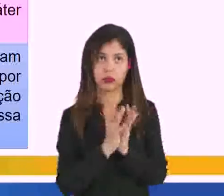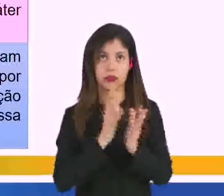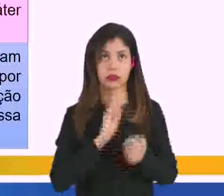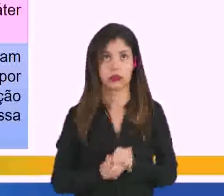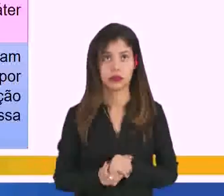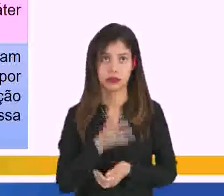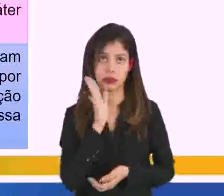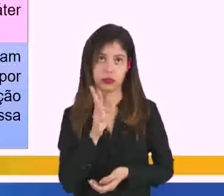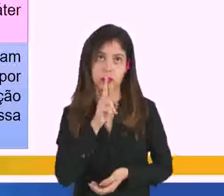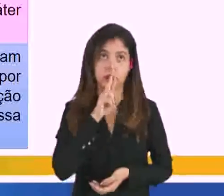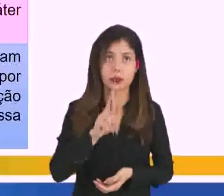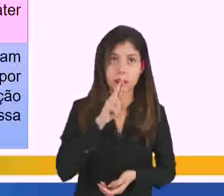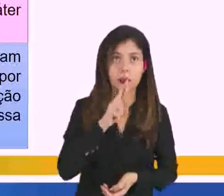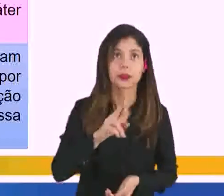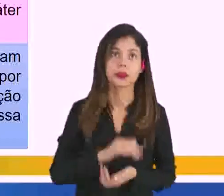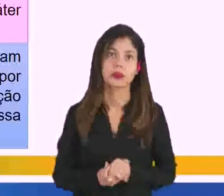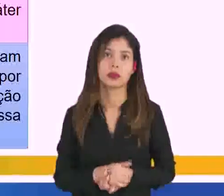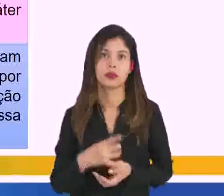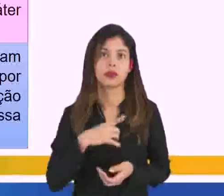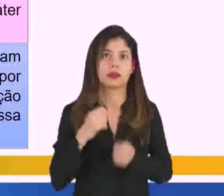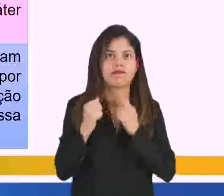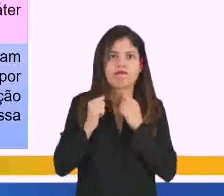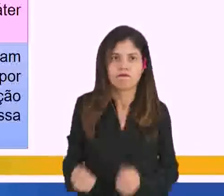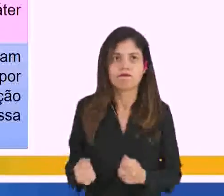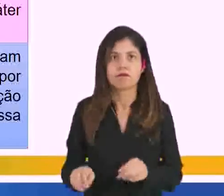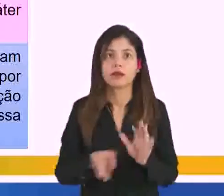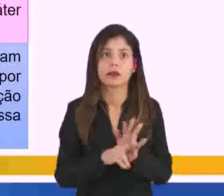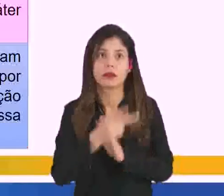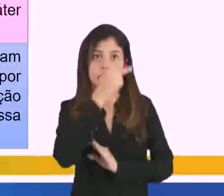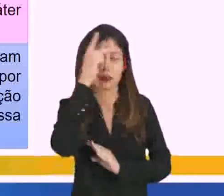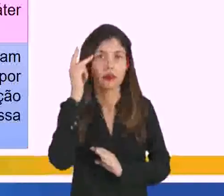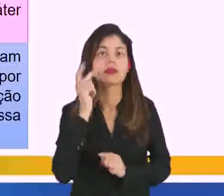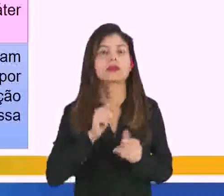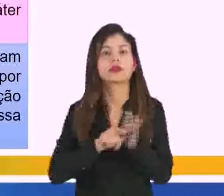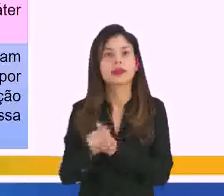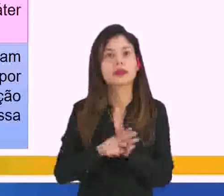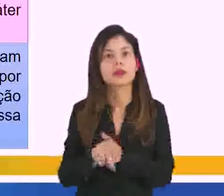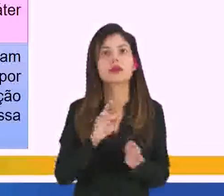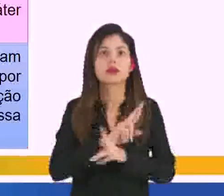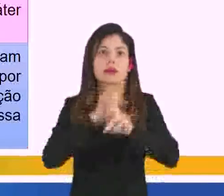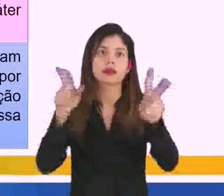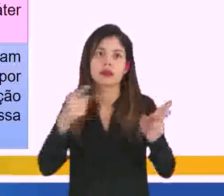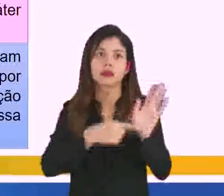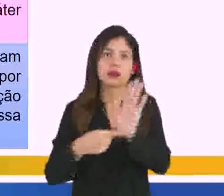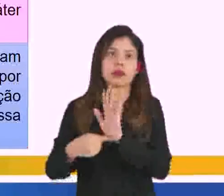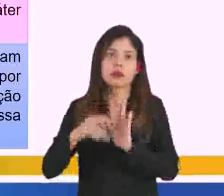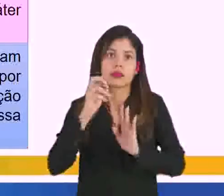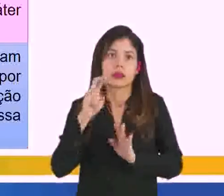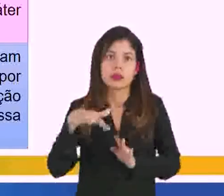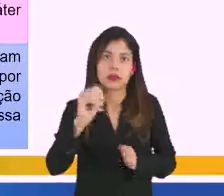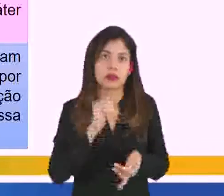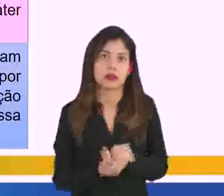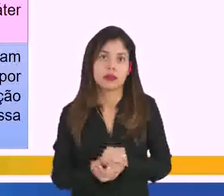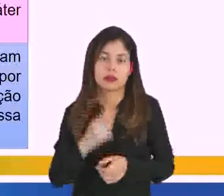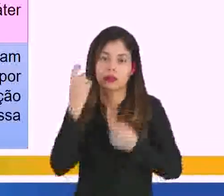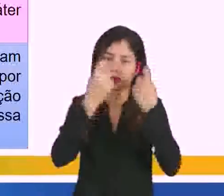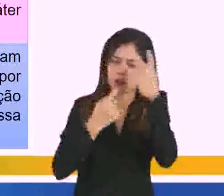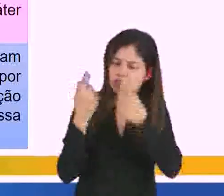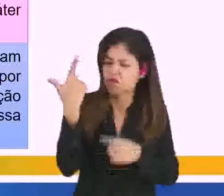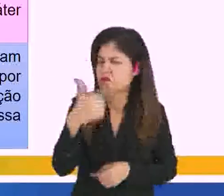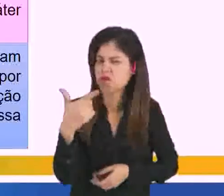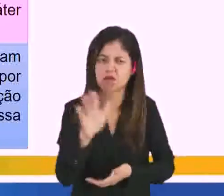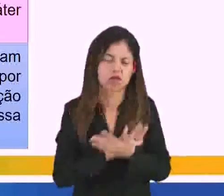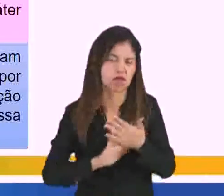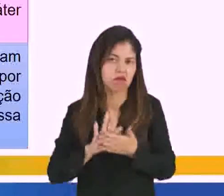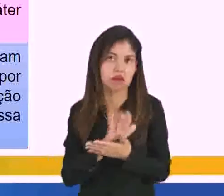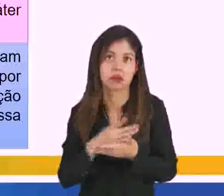e subgrupos que geram resultados com pesos dessemelhantes em uma pesquisa. Então, diferente da amostra por cotas, aqui